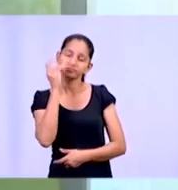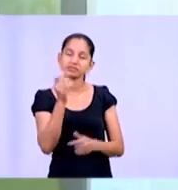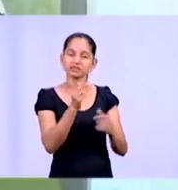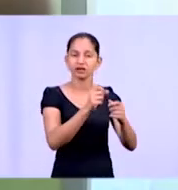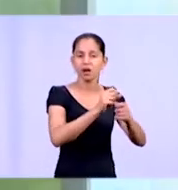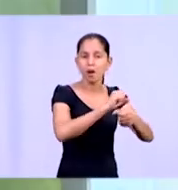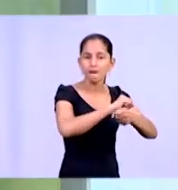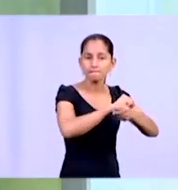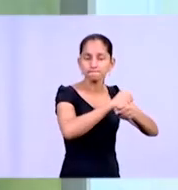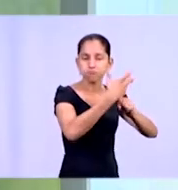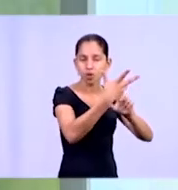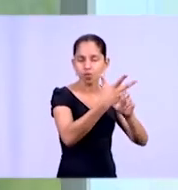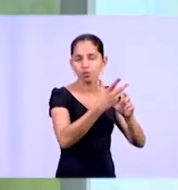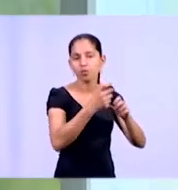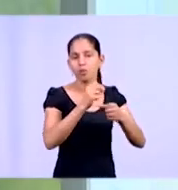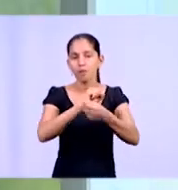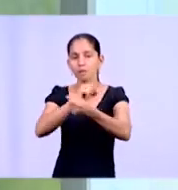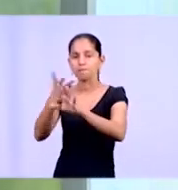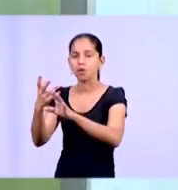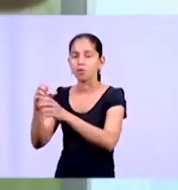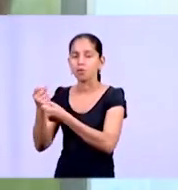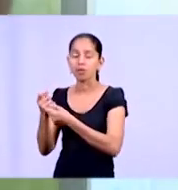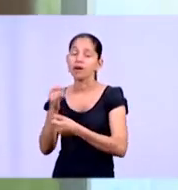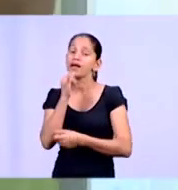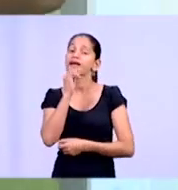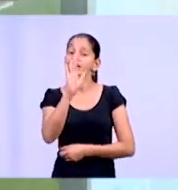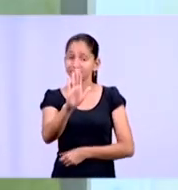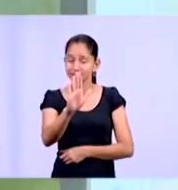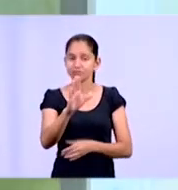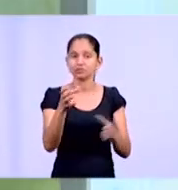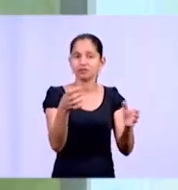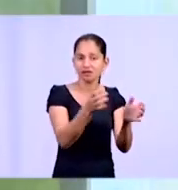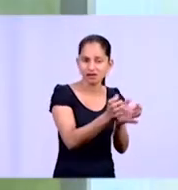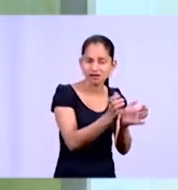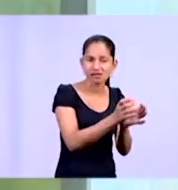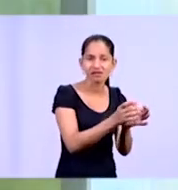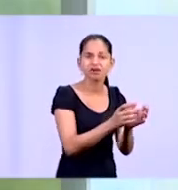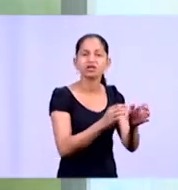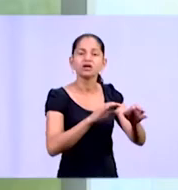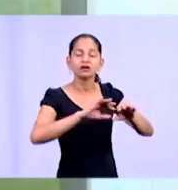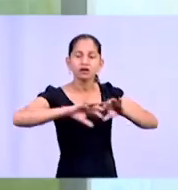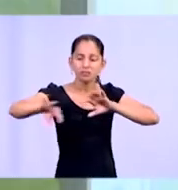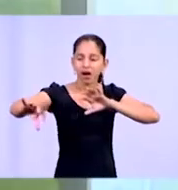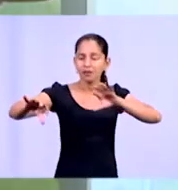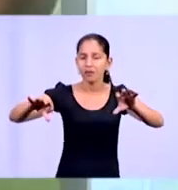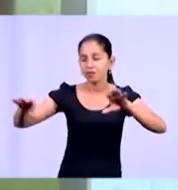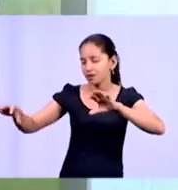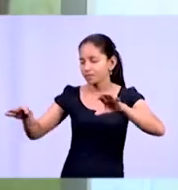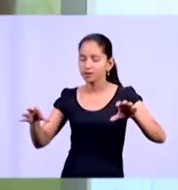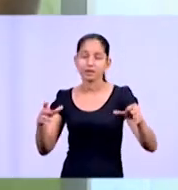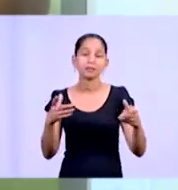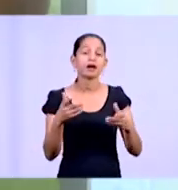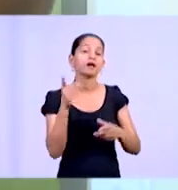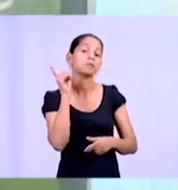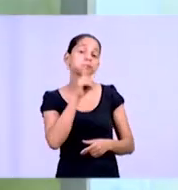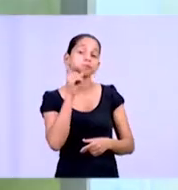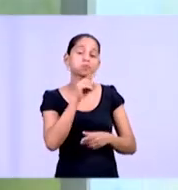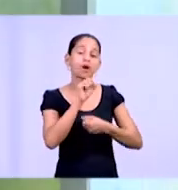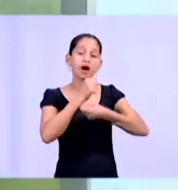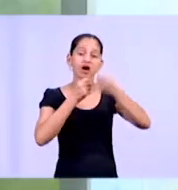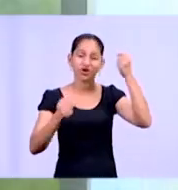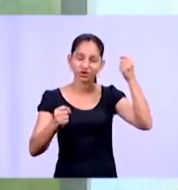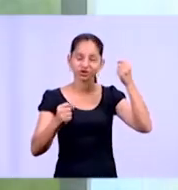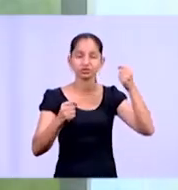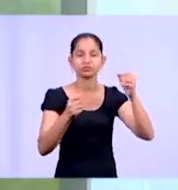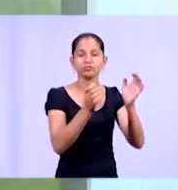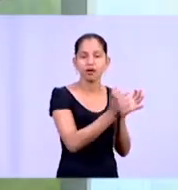de informação, um outro centro de informação nos Estados Unidos tomaria conta. Então eles começaram a dividir os computadores ao longo do território americano. Só que esses